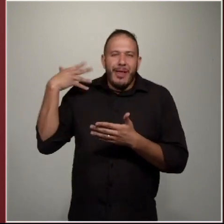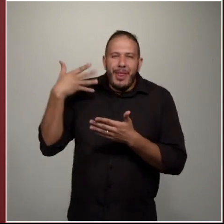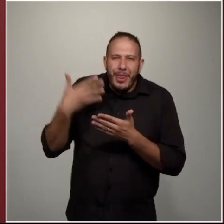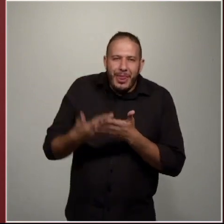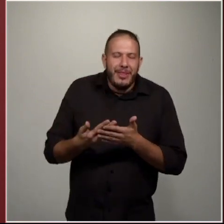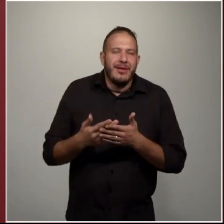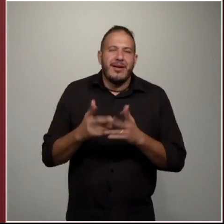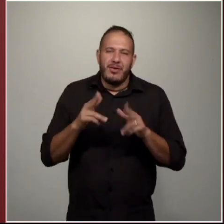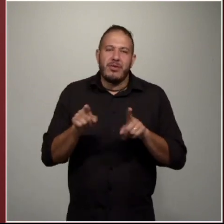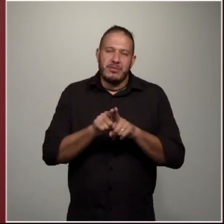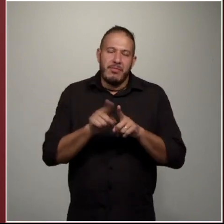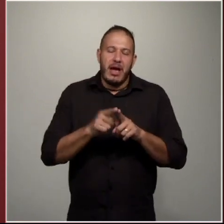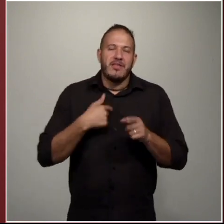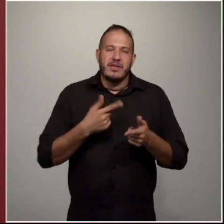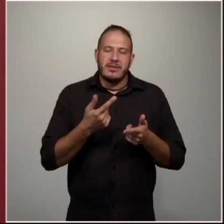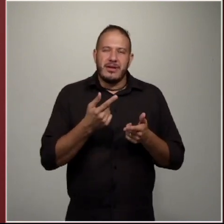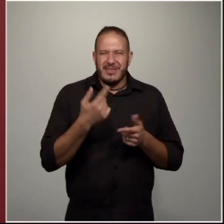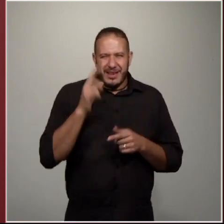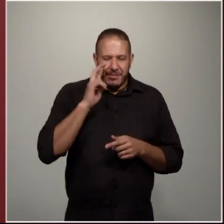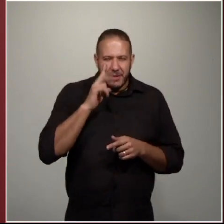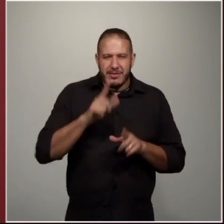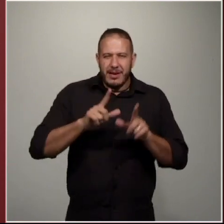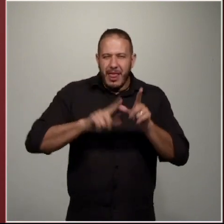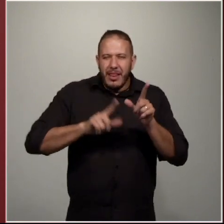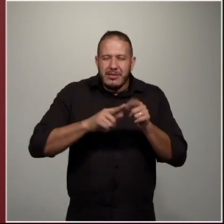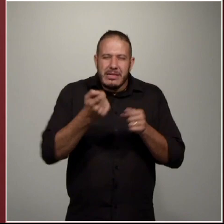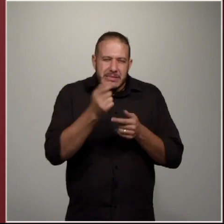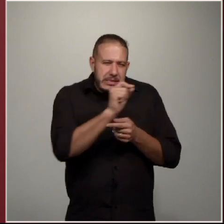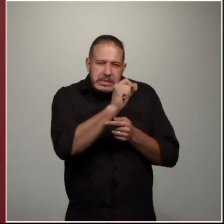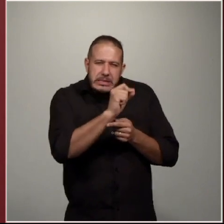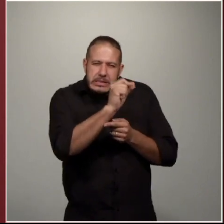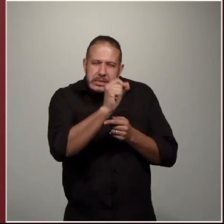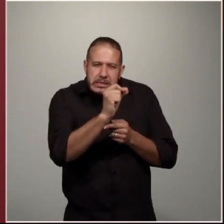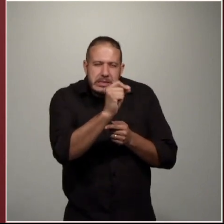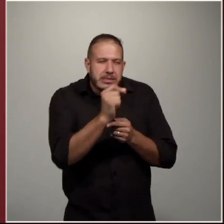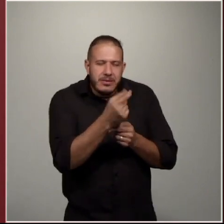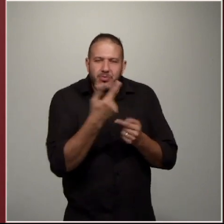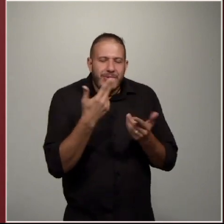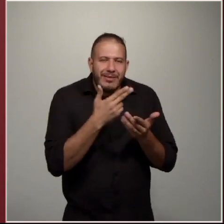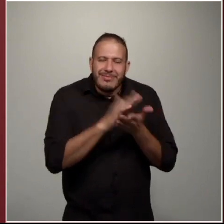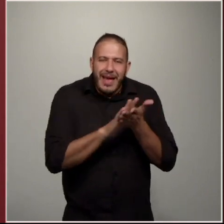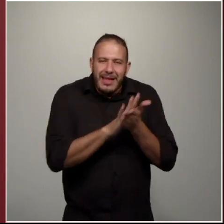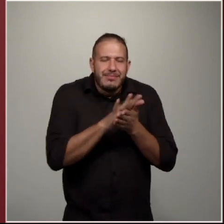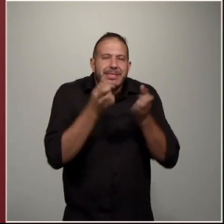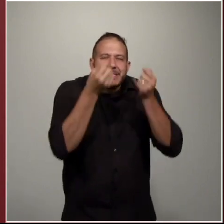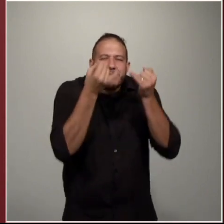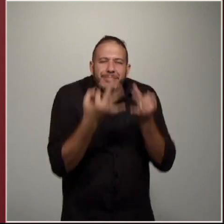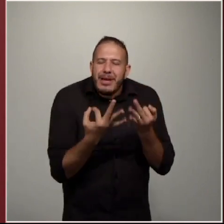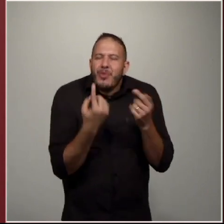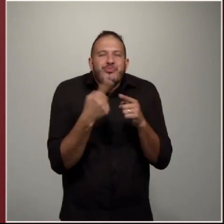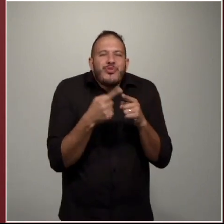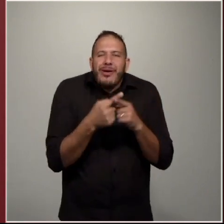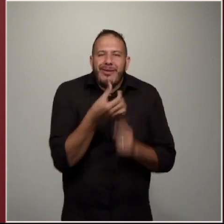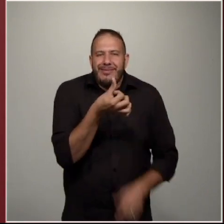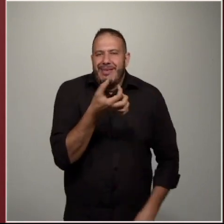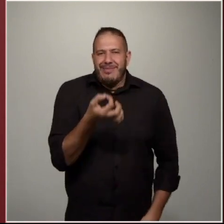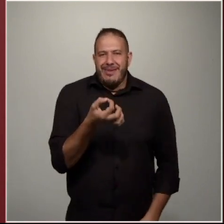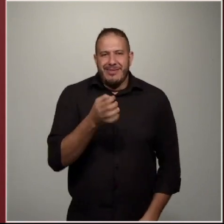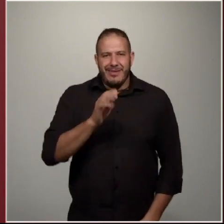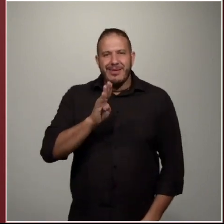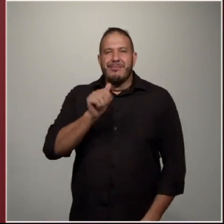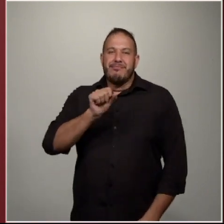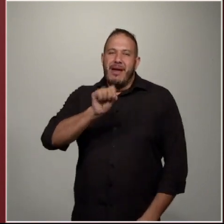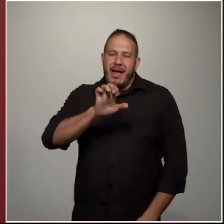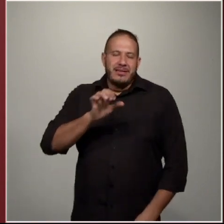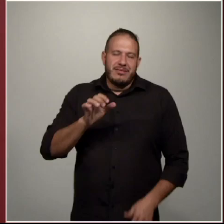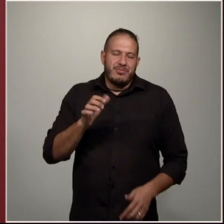o mesmo nos tablets que com as leite com os inscritos com uniformes não tem elementos com uniformes que não justificam porque a escolha da base 60 né não